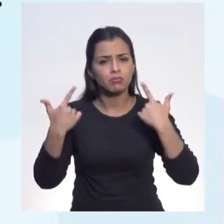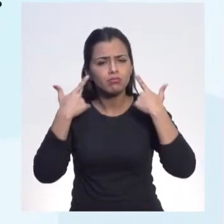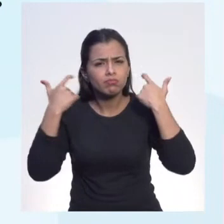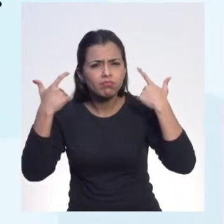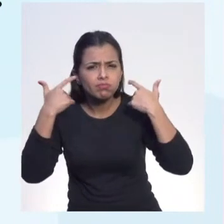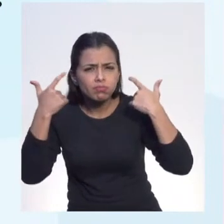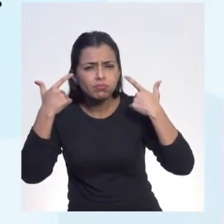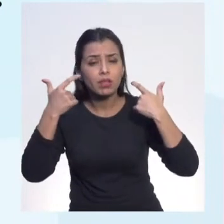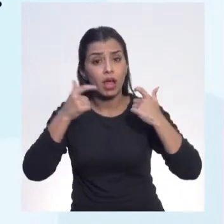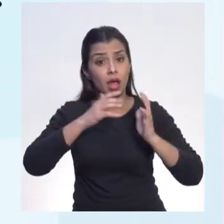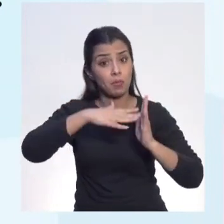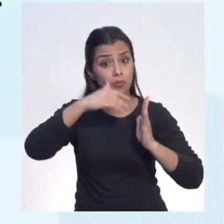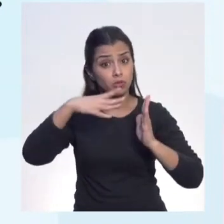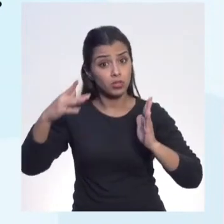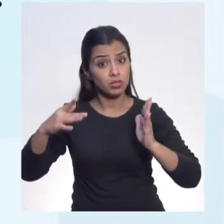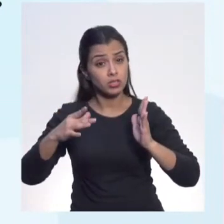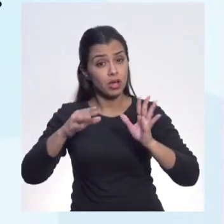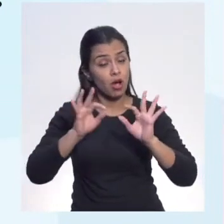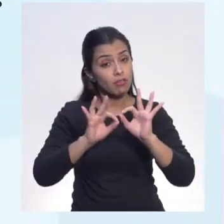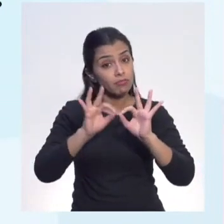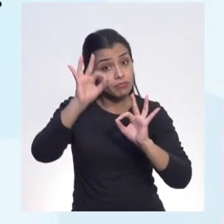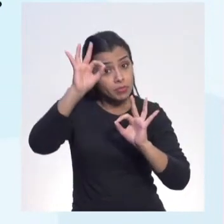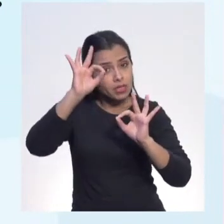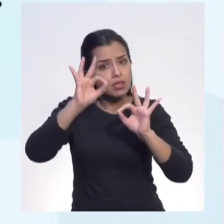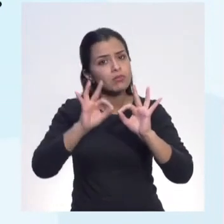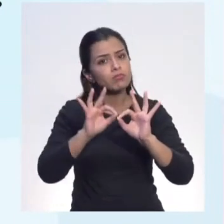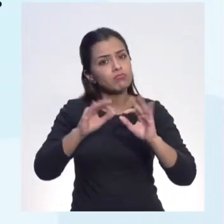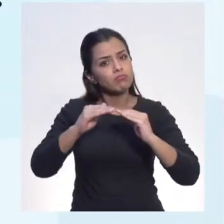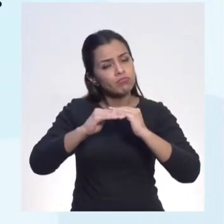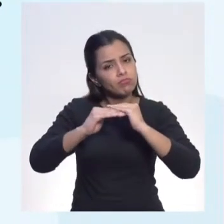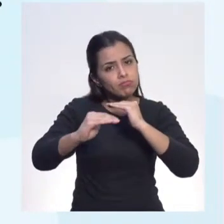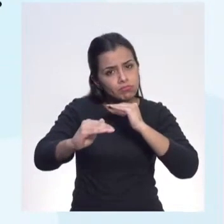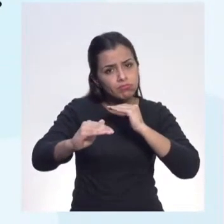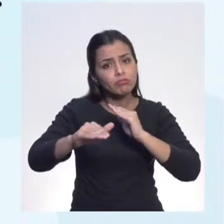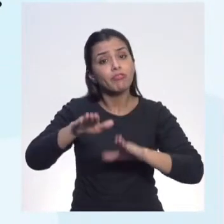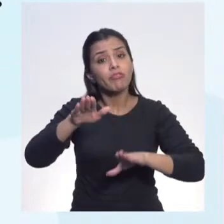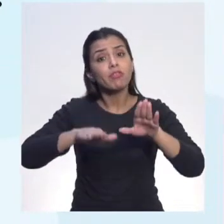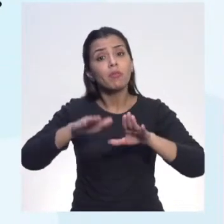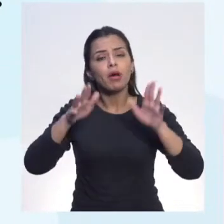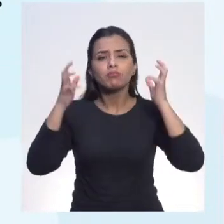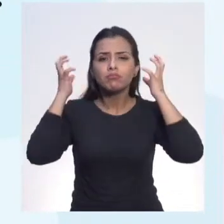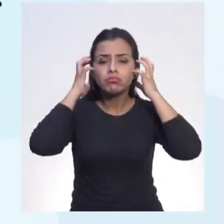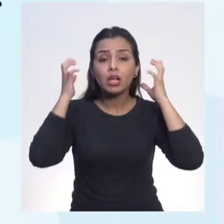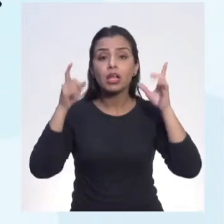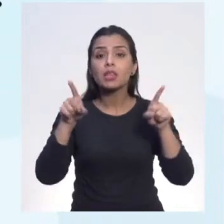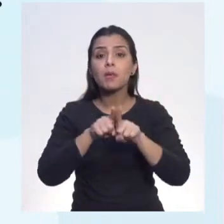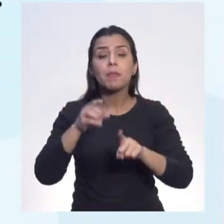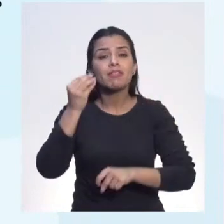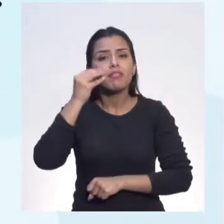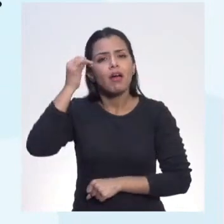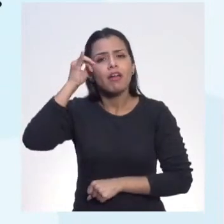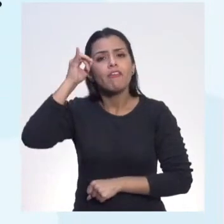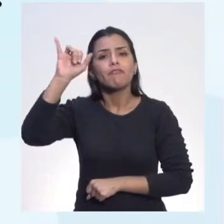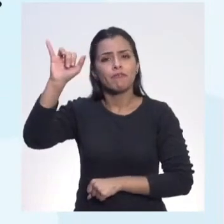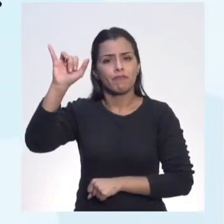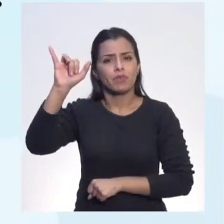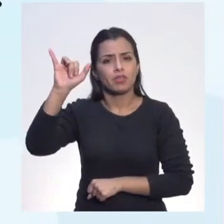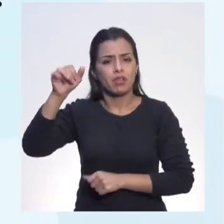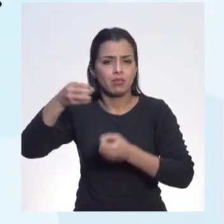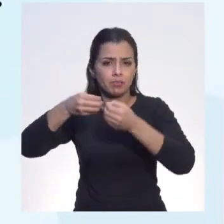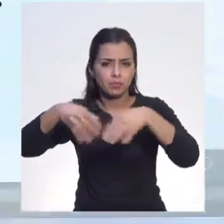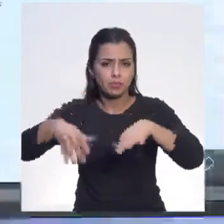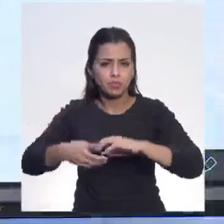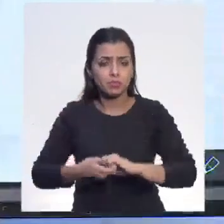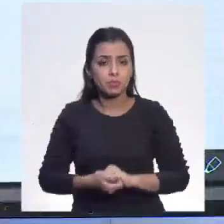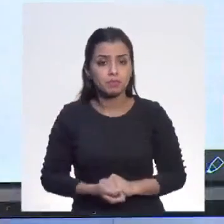fraseado, a modulação, a afinação, bem como os cuidados pessoais com o aparelho fonador, com o intuito de evitar lesões. Então, gente, né,